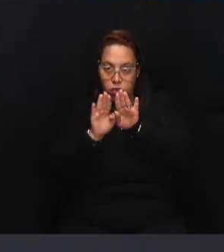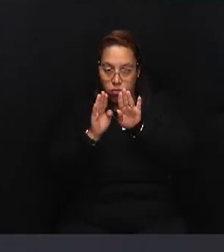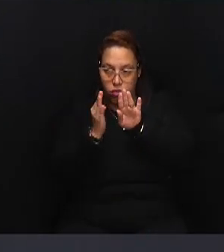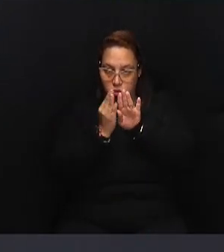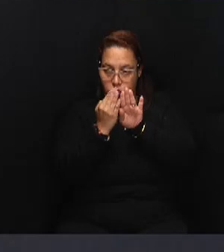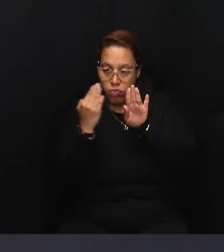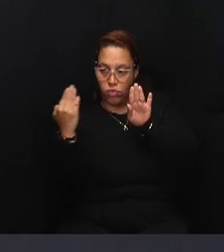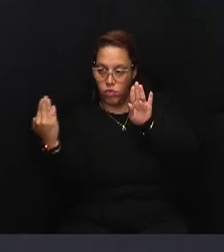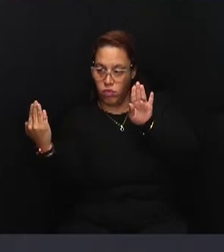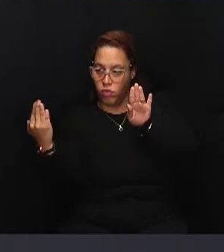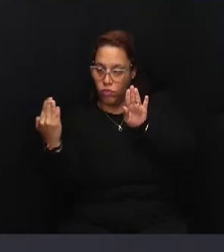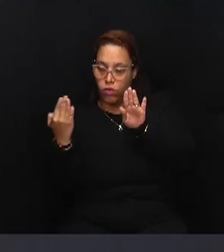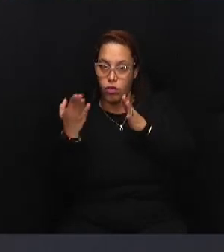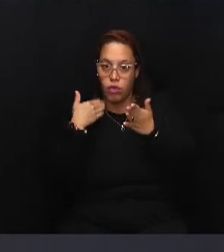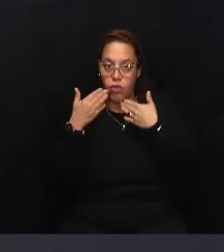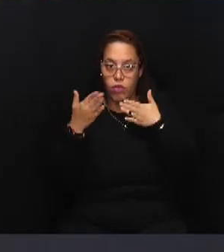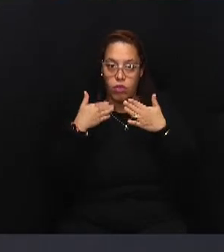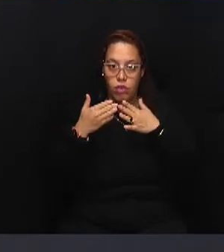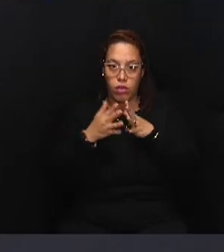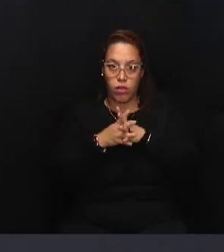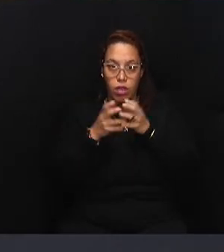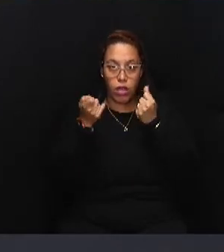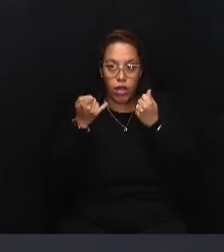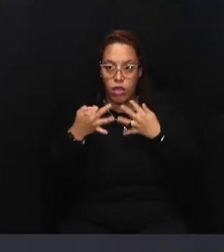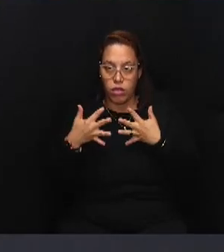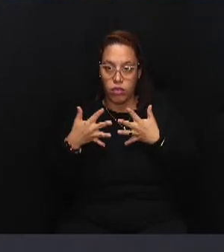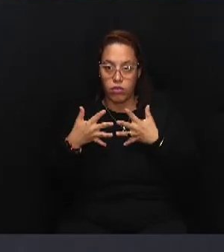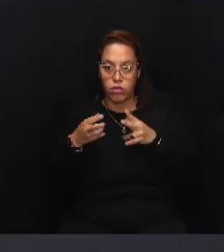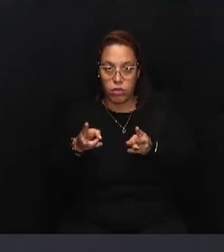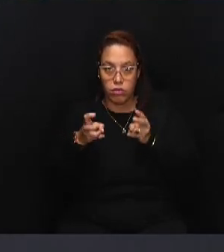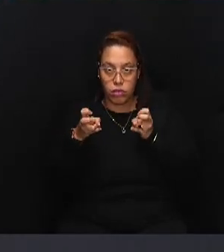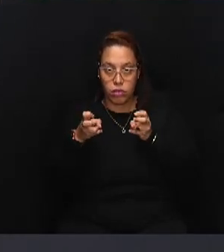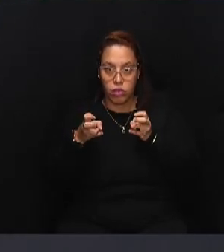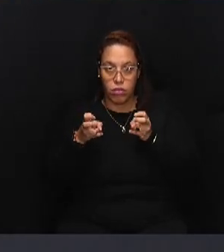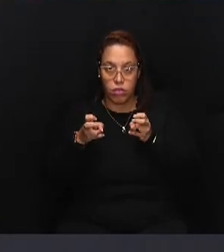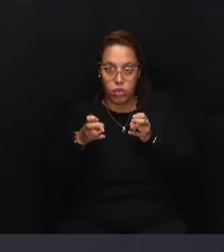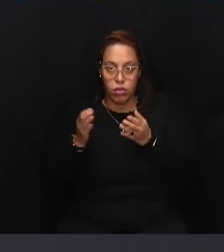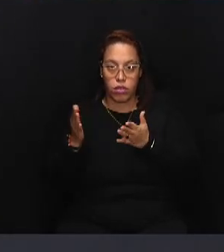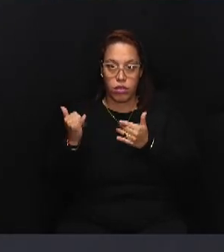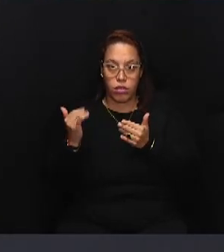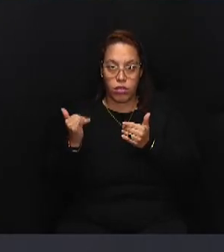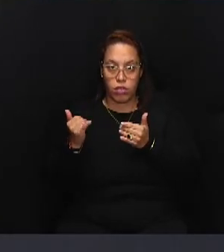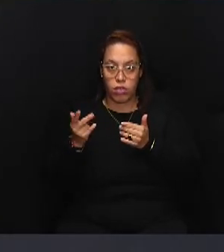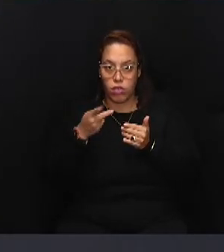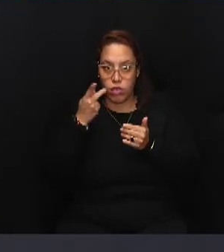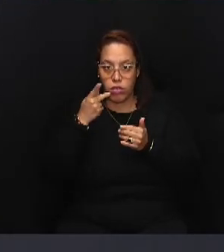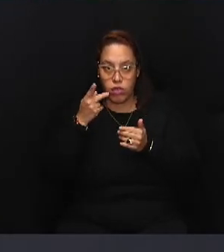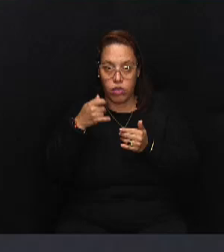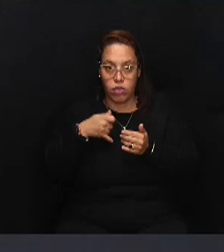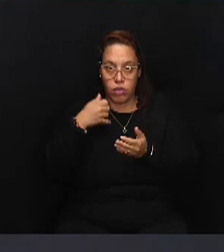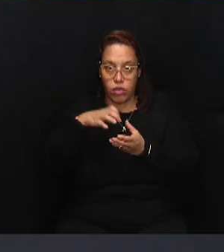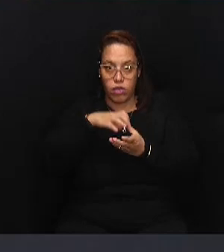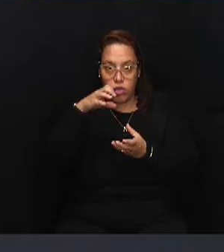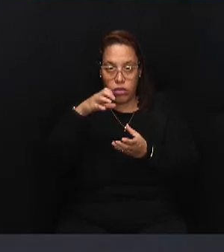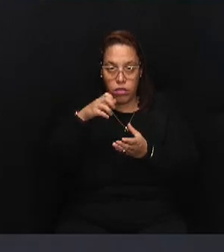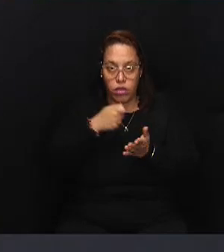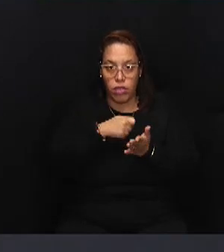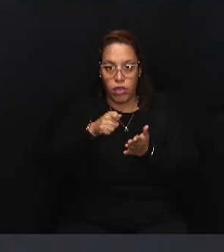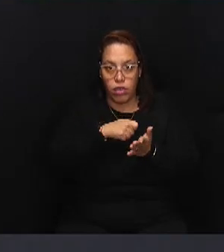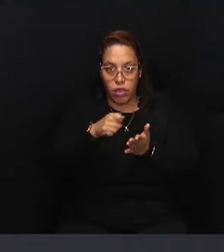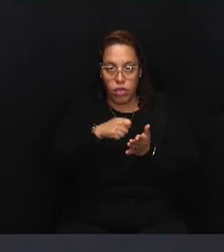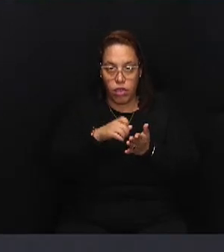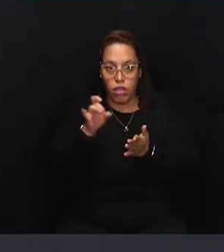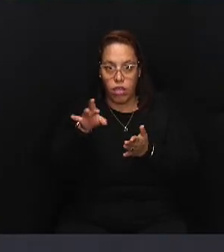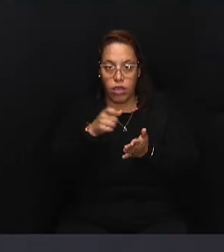mas a conversa, Juarez, era clara. Você percebe que o jovem fala para o idoso assim, a senhora tem que assinar aqui, é